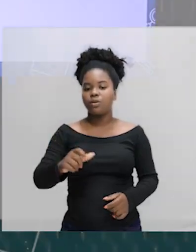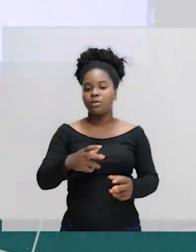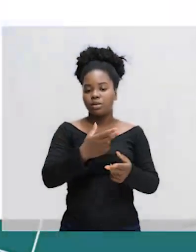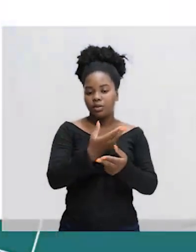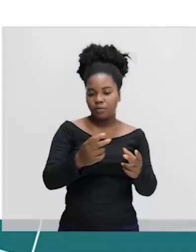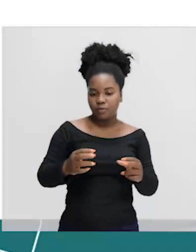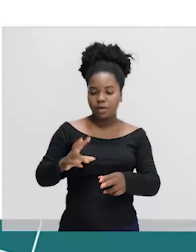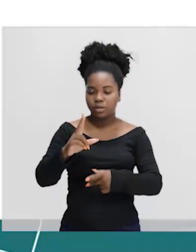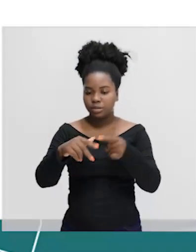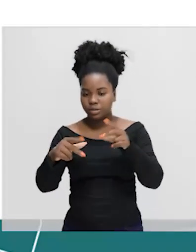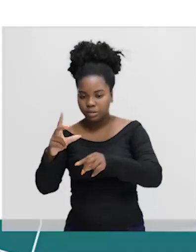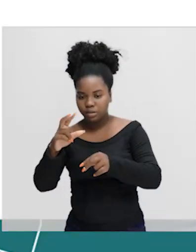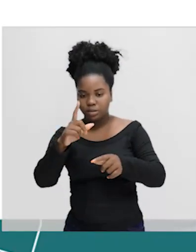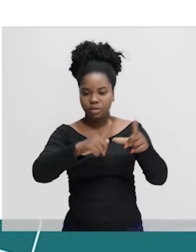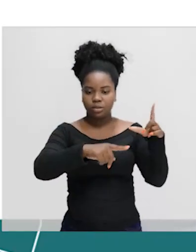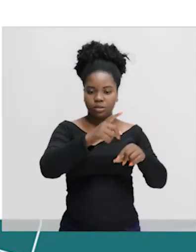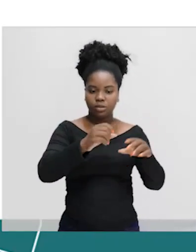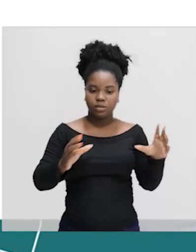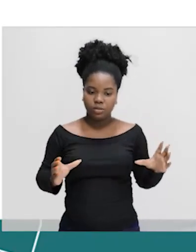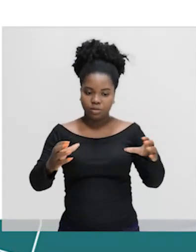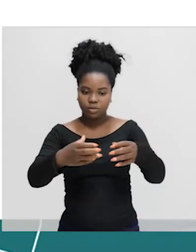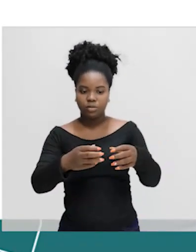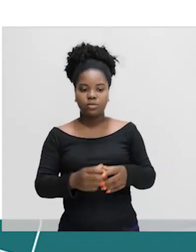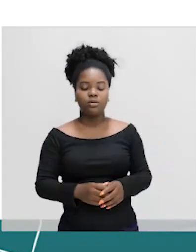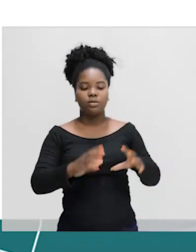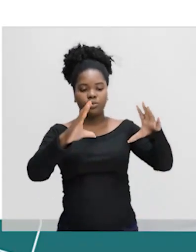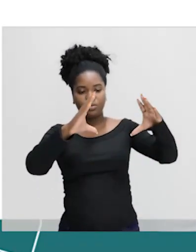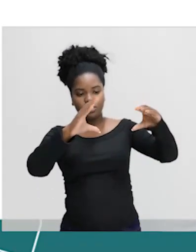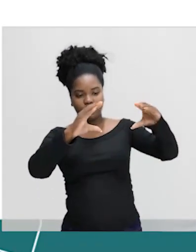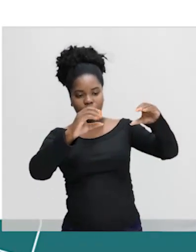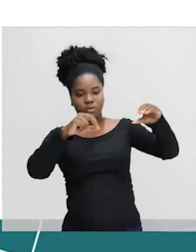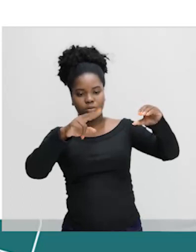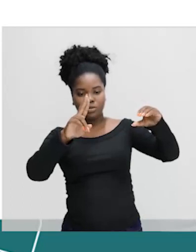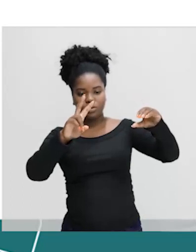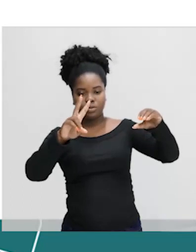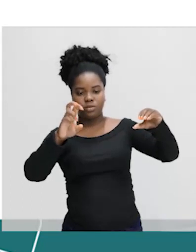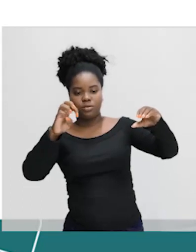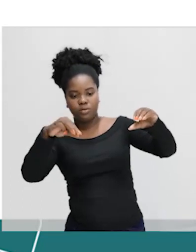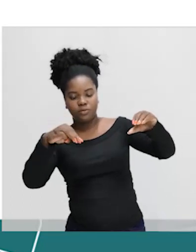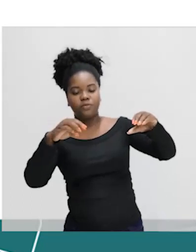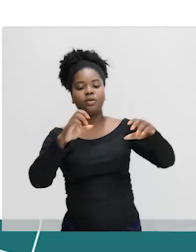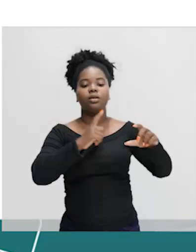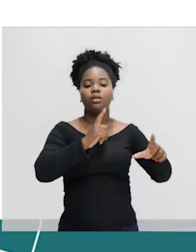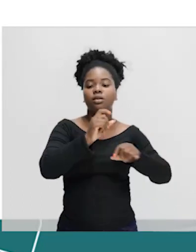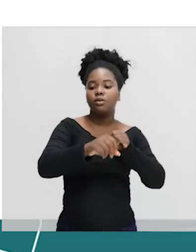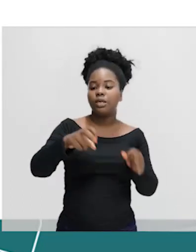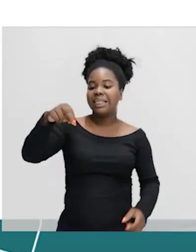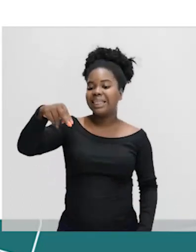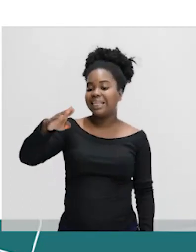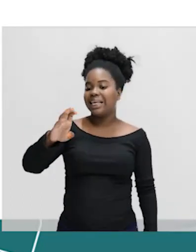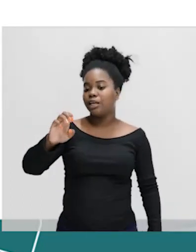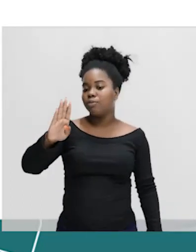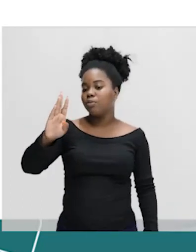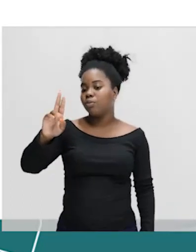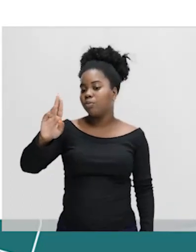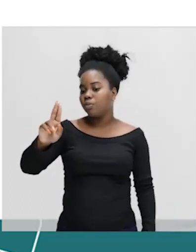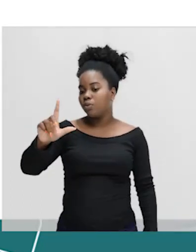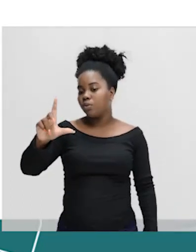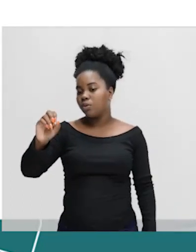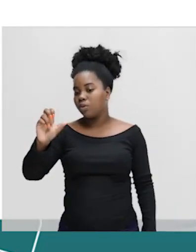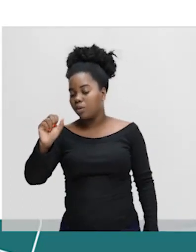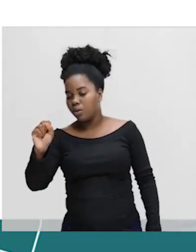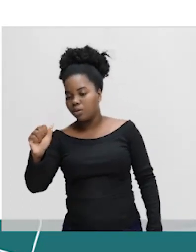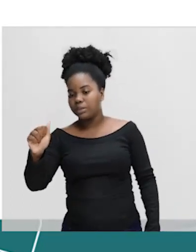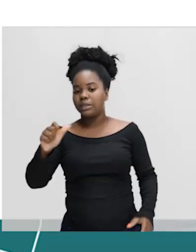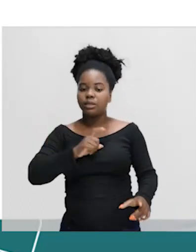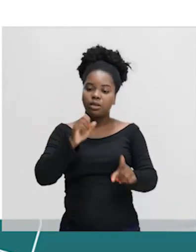certo? Então essas nuvens moleculares elas estão imersas em nebulosas, certo? Essas nebulosas elas são nebulosas